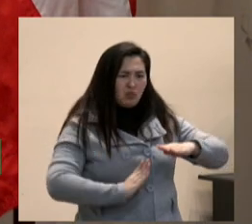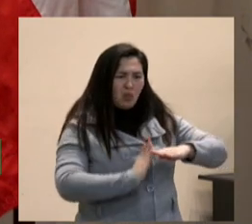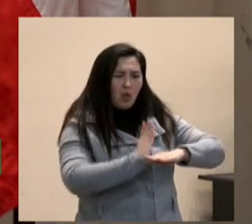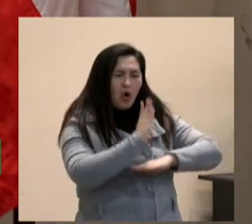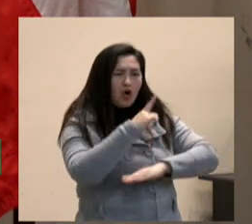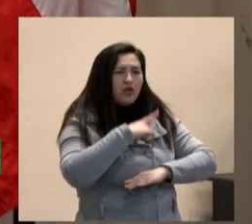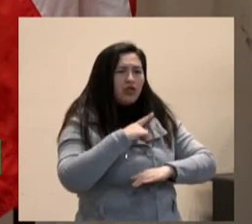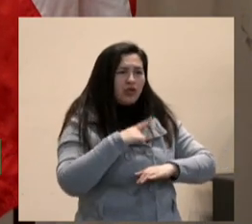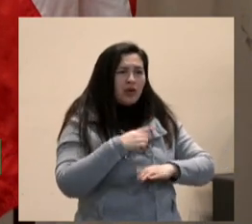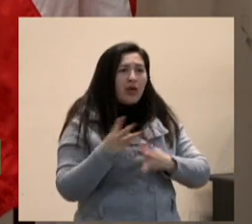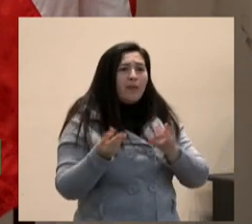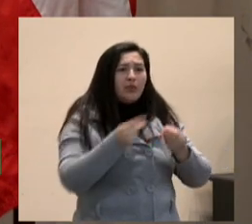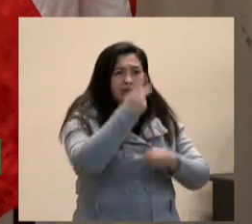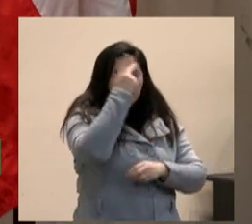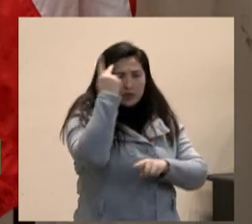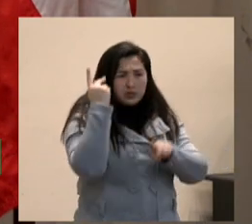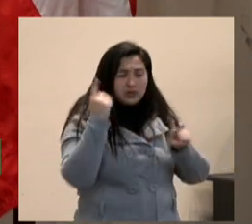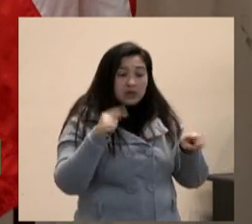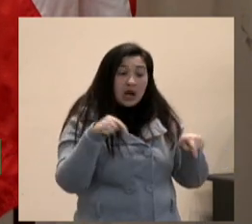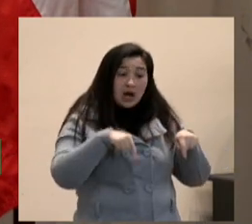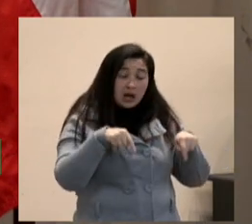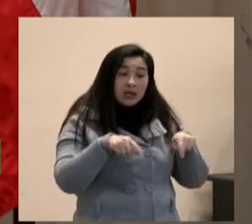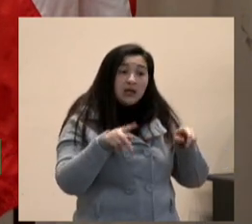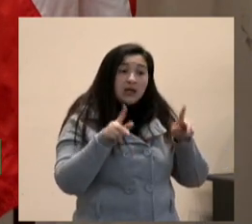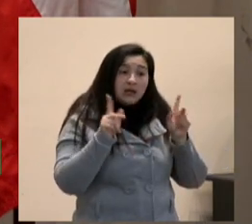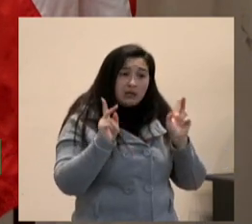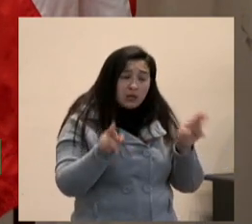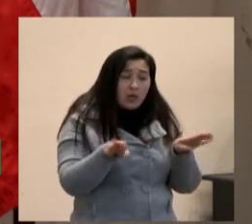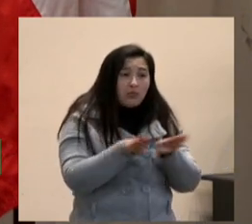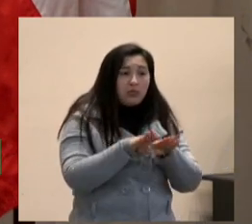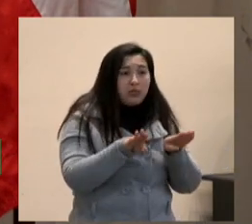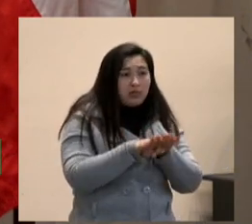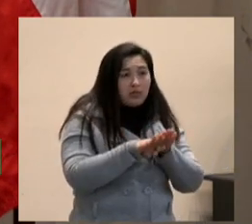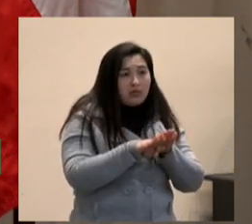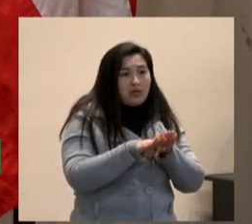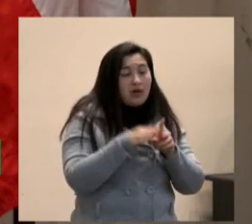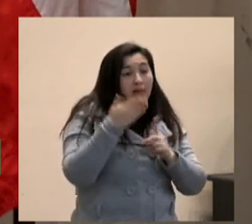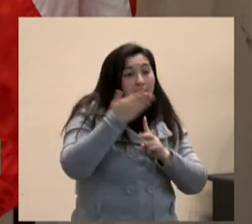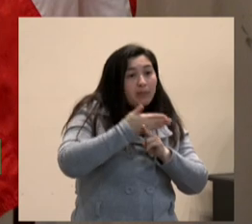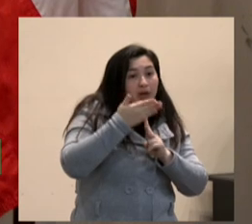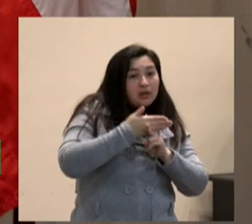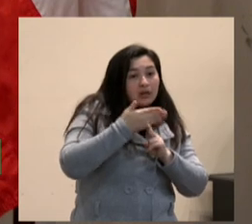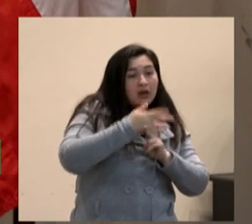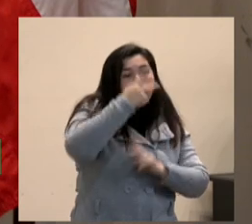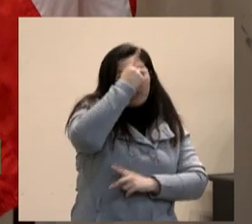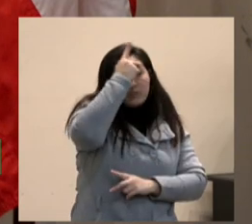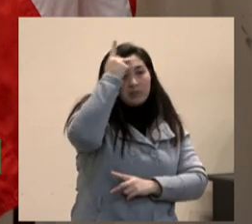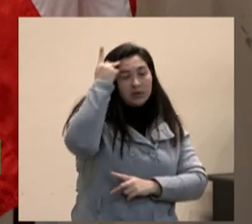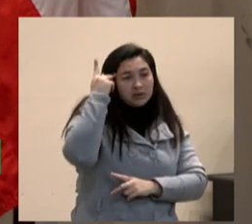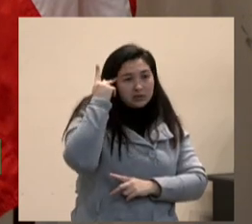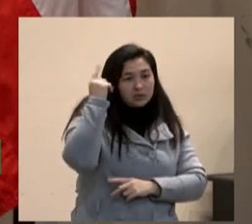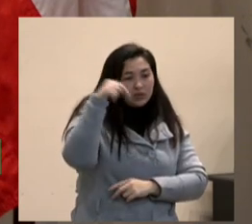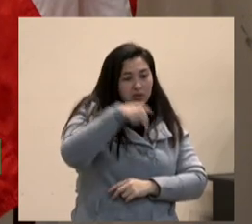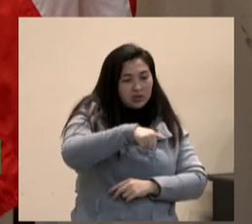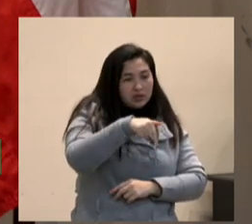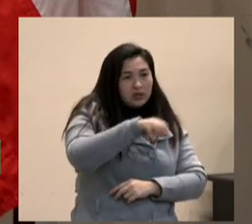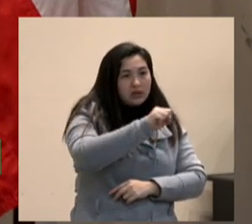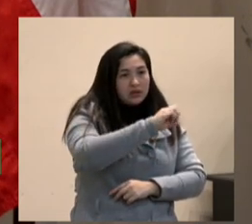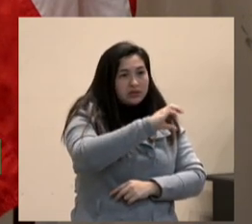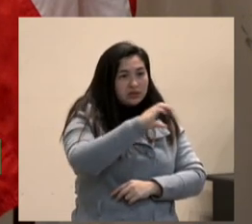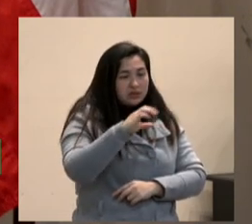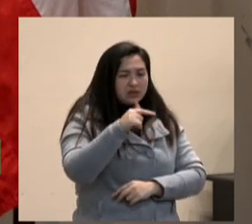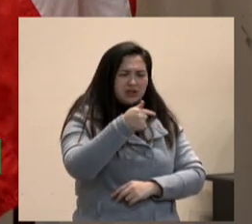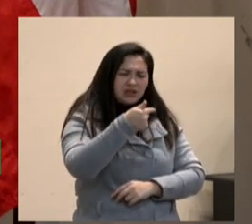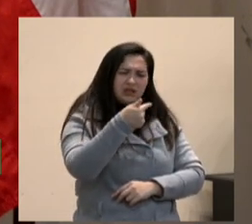nós aqui estamos no mesmo nível, em termos proporcionais, metade da população catarinense,